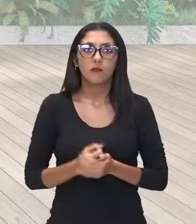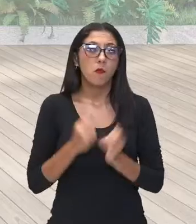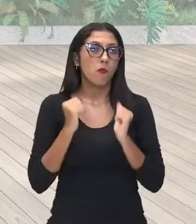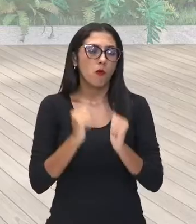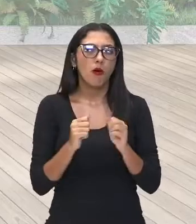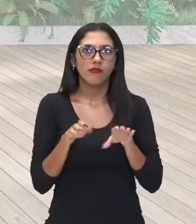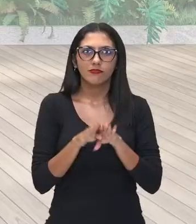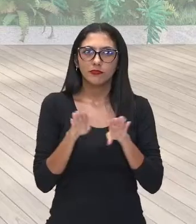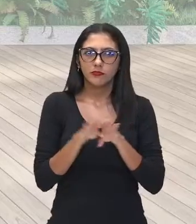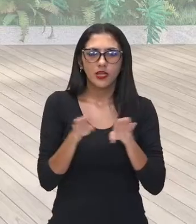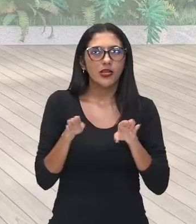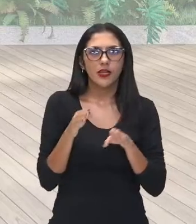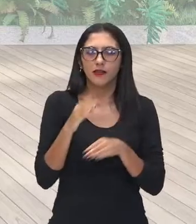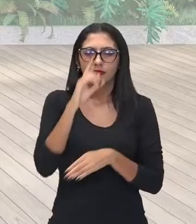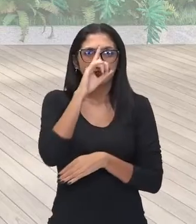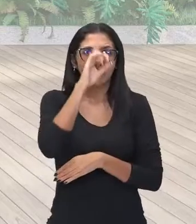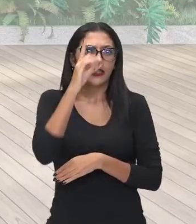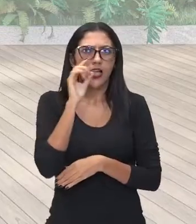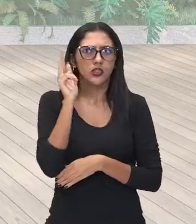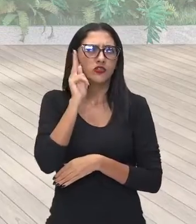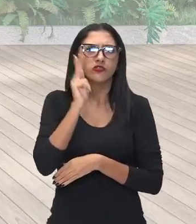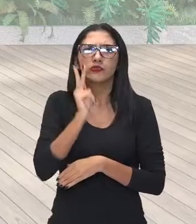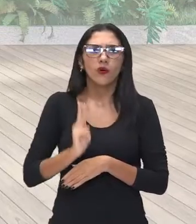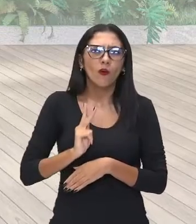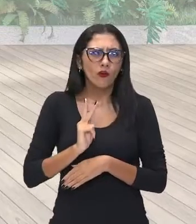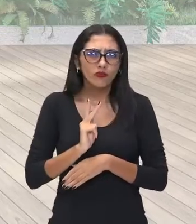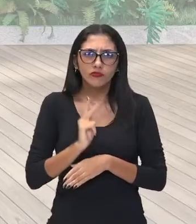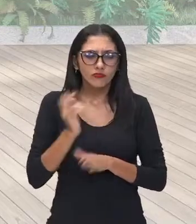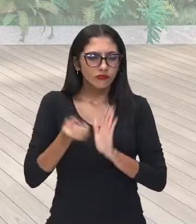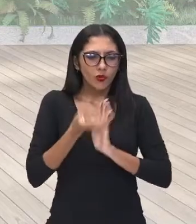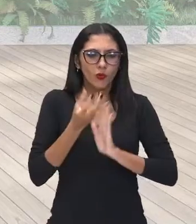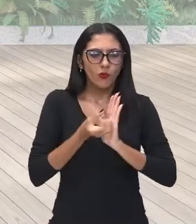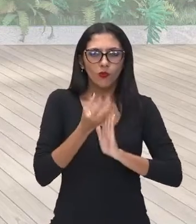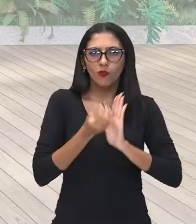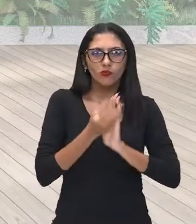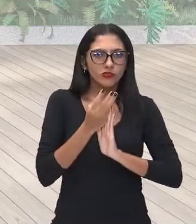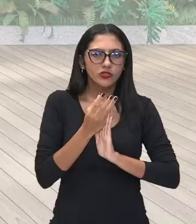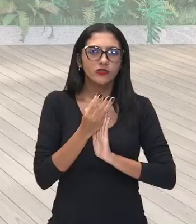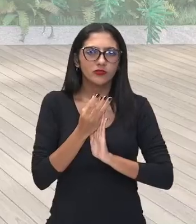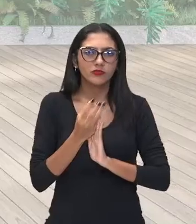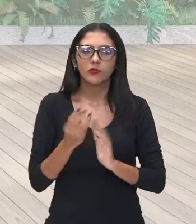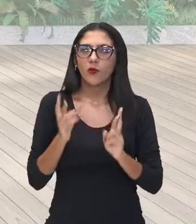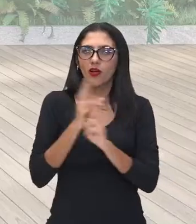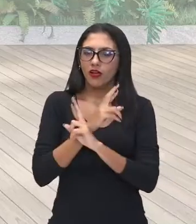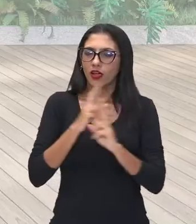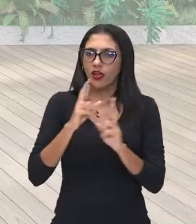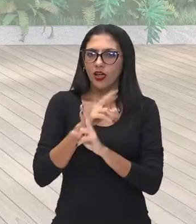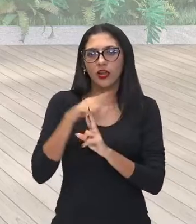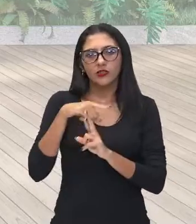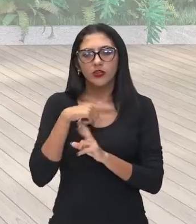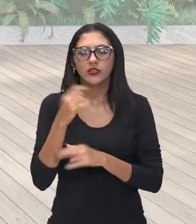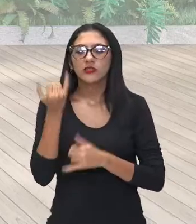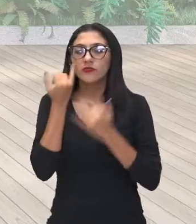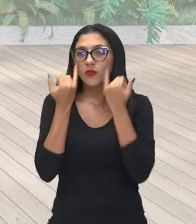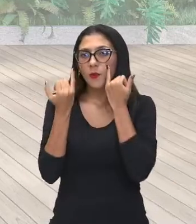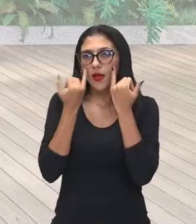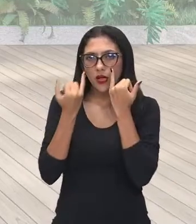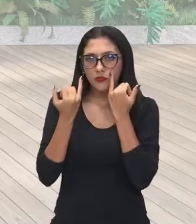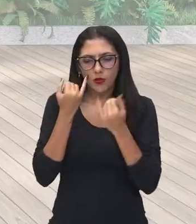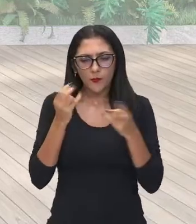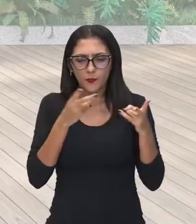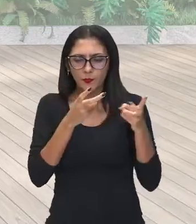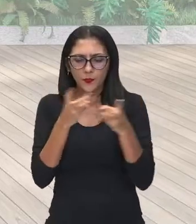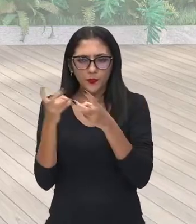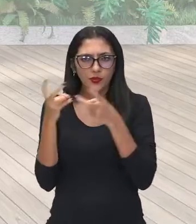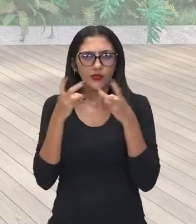e criar N coisas em cima somente dessa inferência, né, dessas pistas que nós encontramos neste